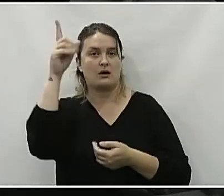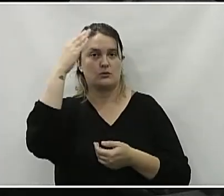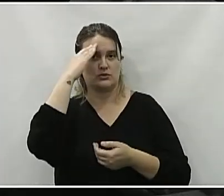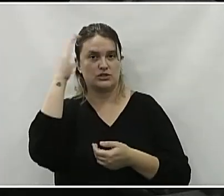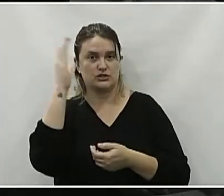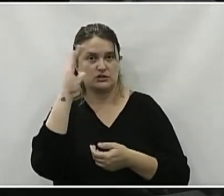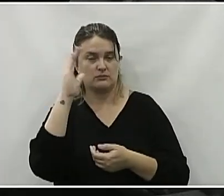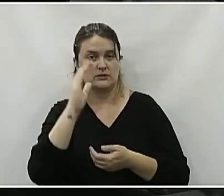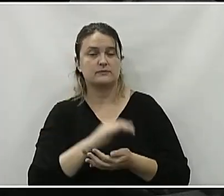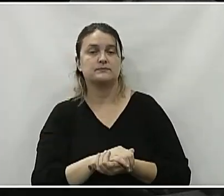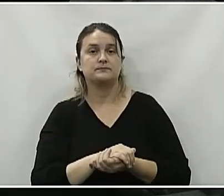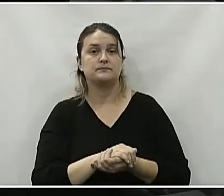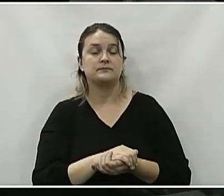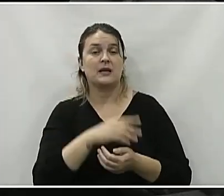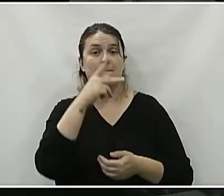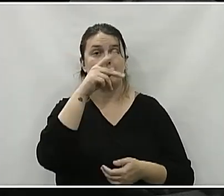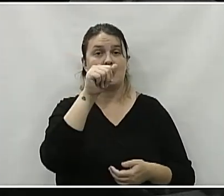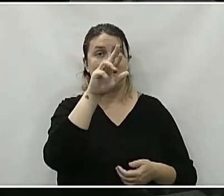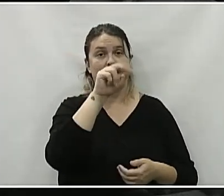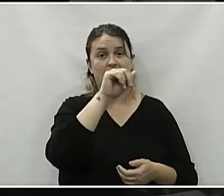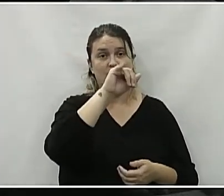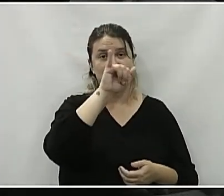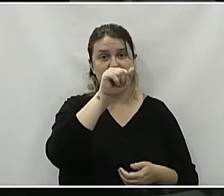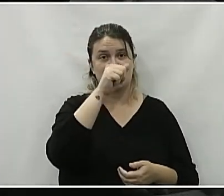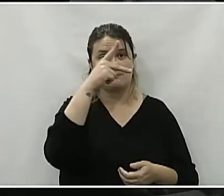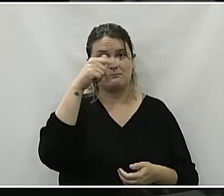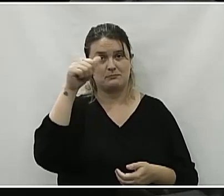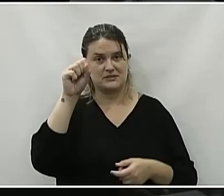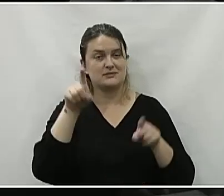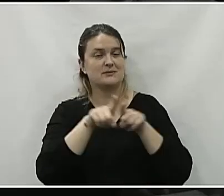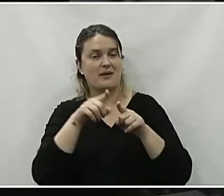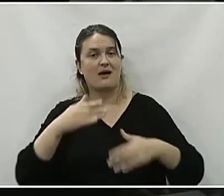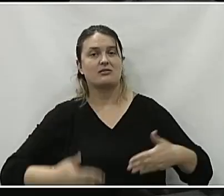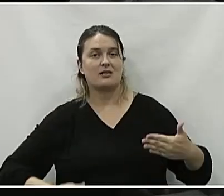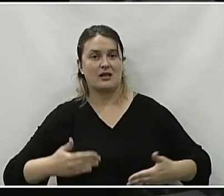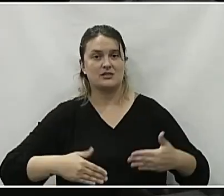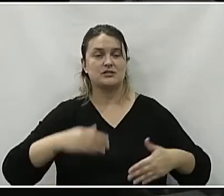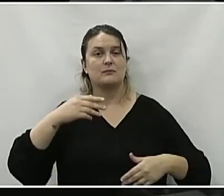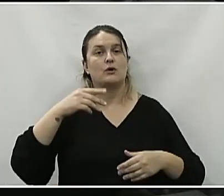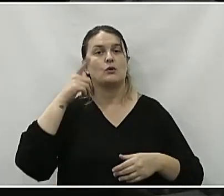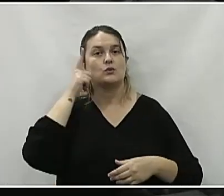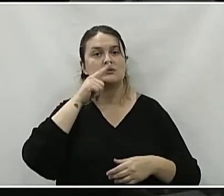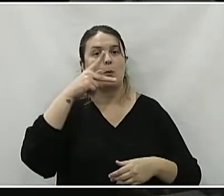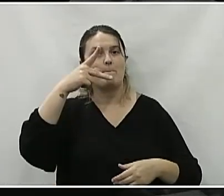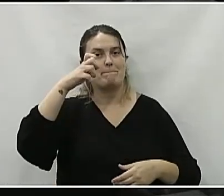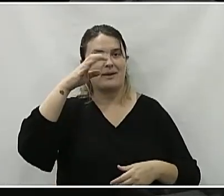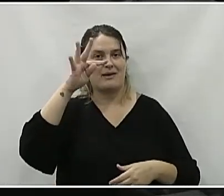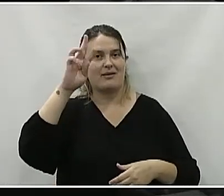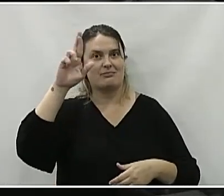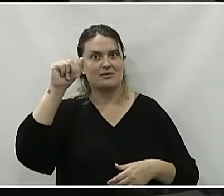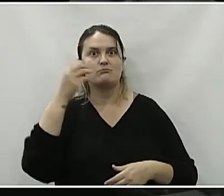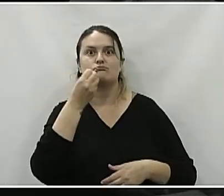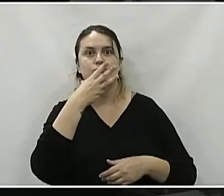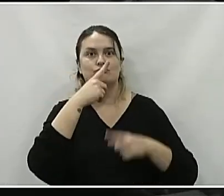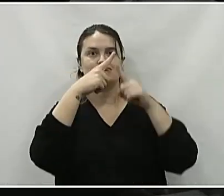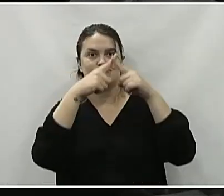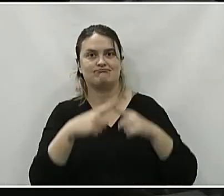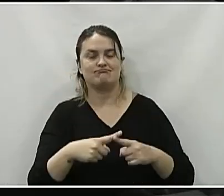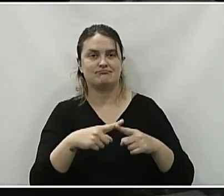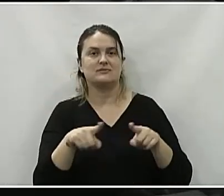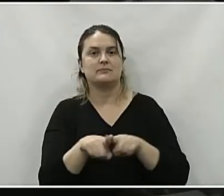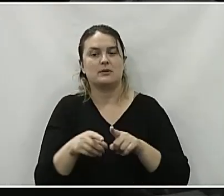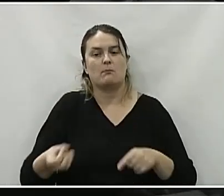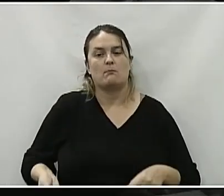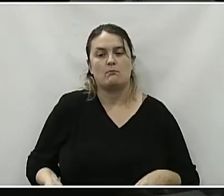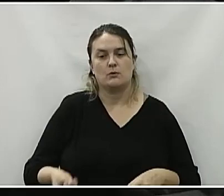Curitiba. E no Parajapes também, nós tivemos a equipe de atletismo com a Petra, que conseguiu bons resultados, e a equipe de